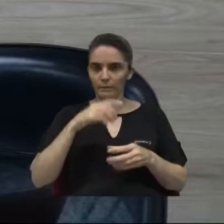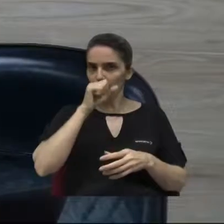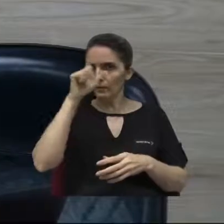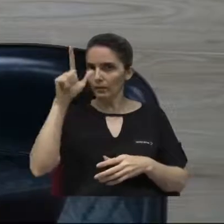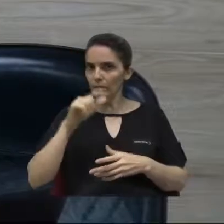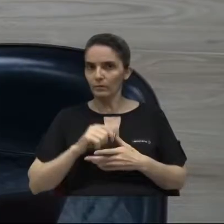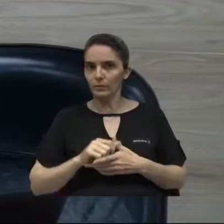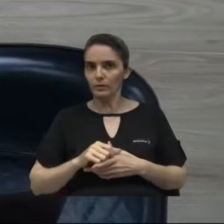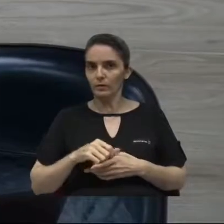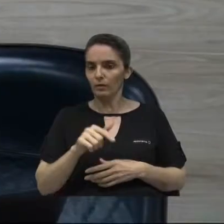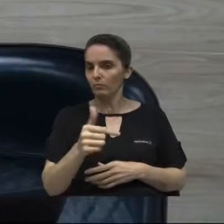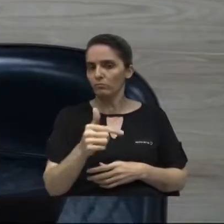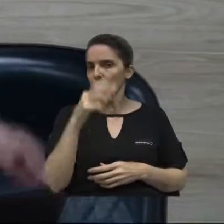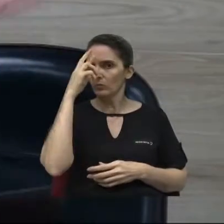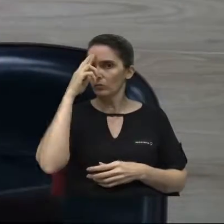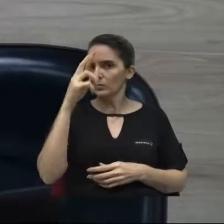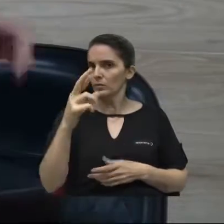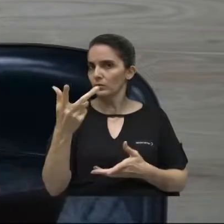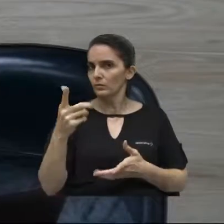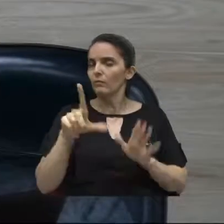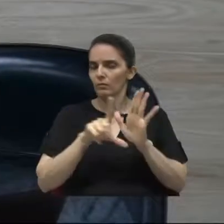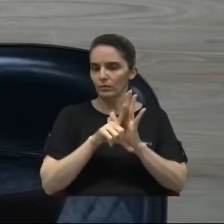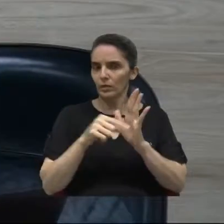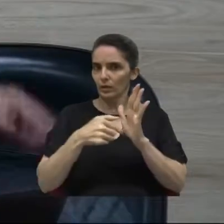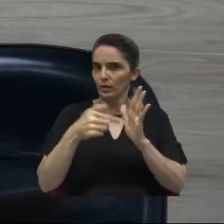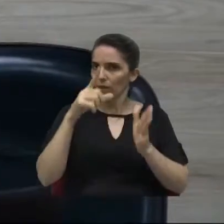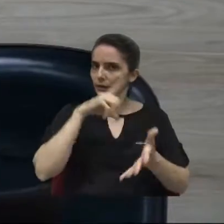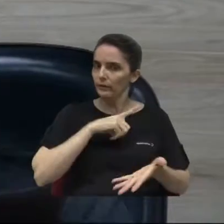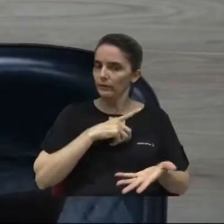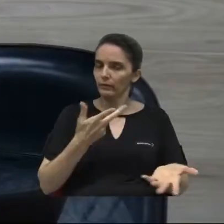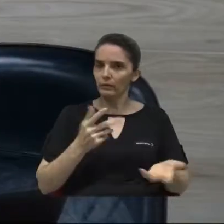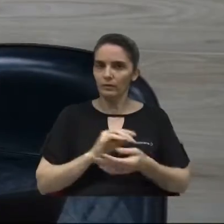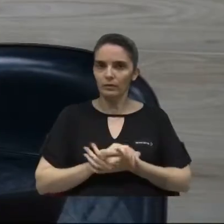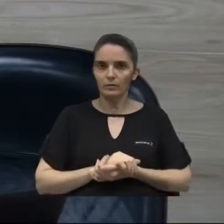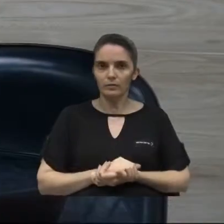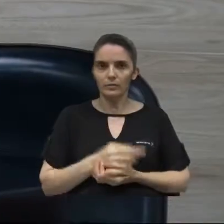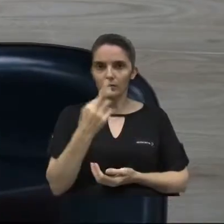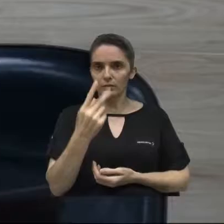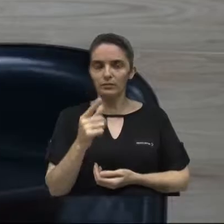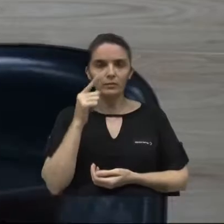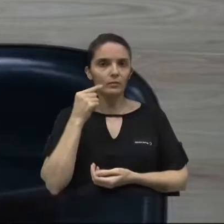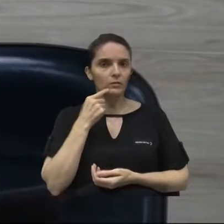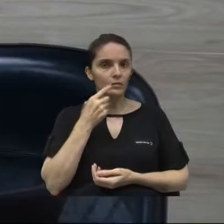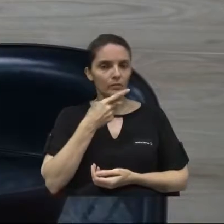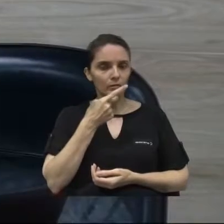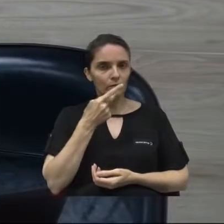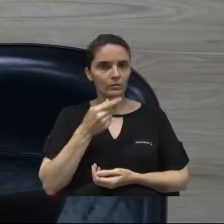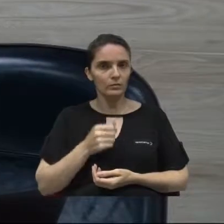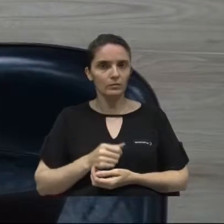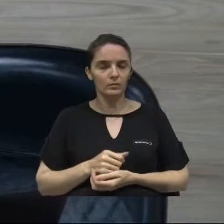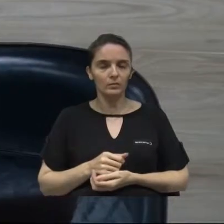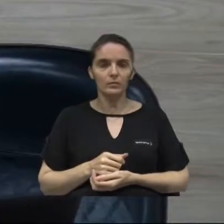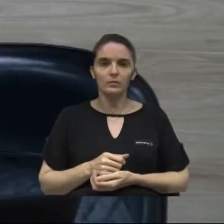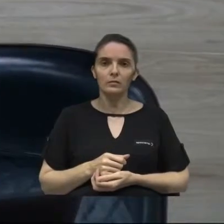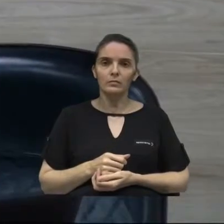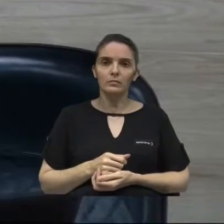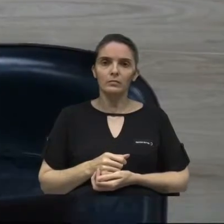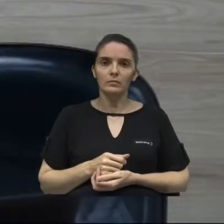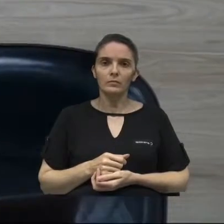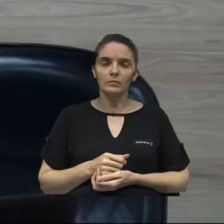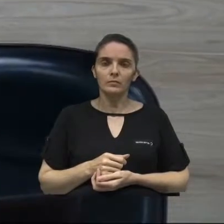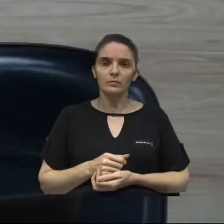de ninguém. Se a lei, como dizia o vereador Cleiton, se a lei, não pude falar naquele